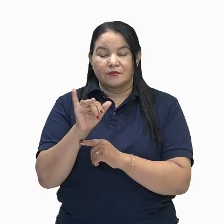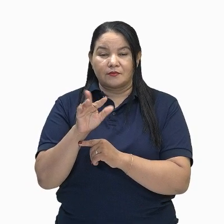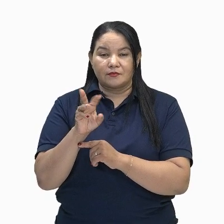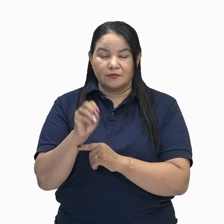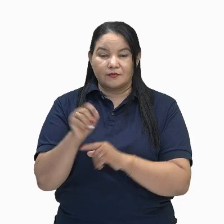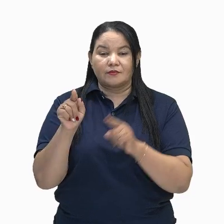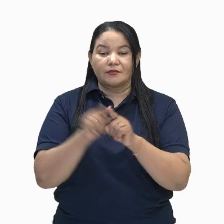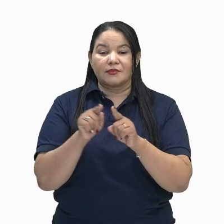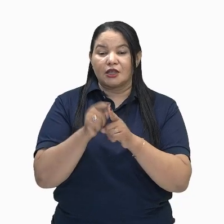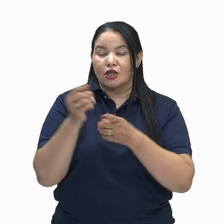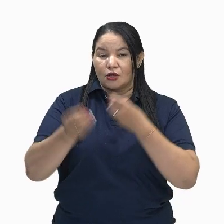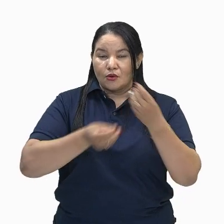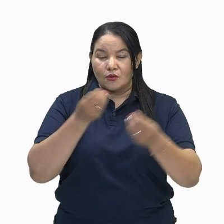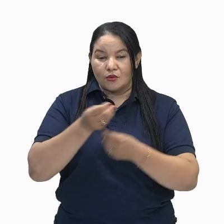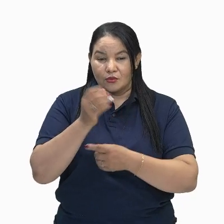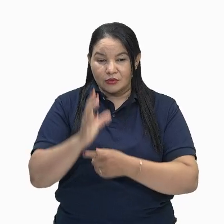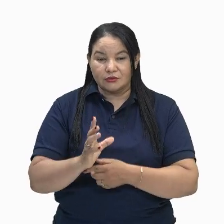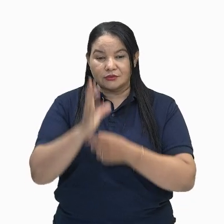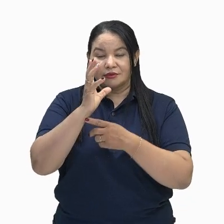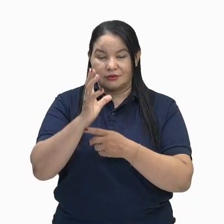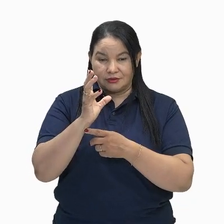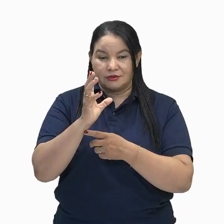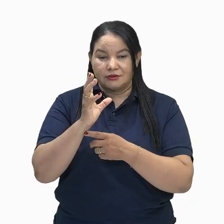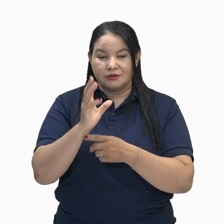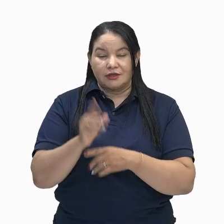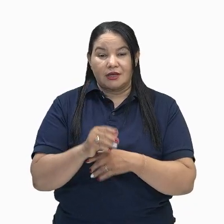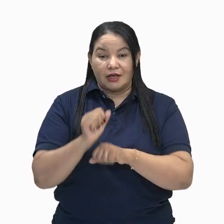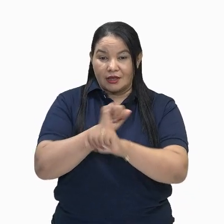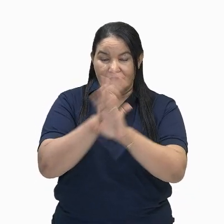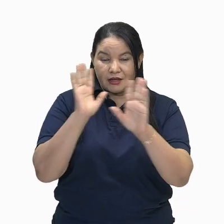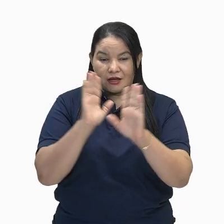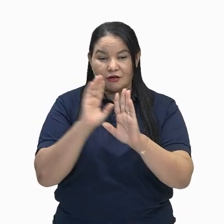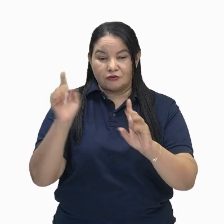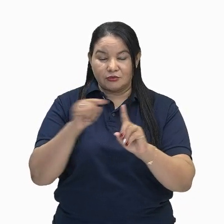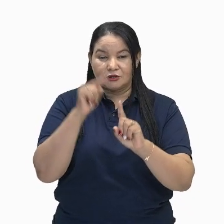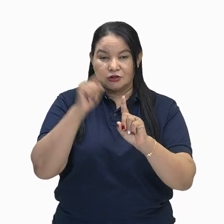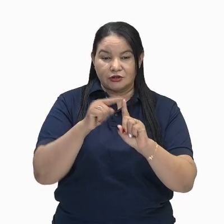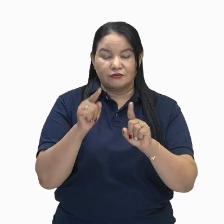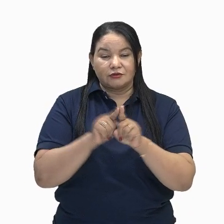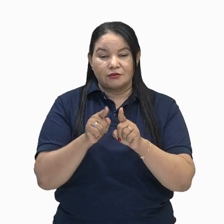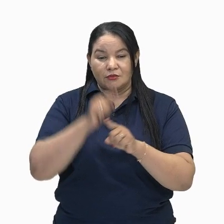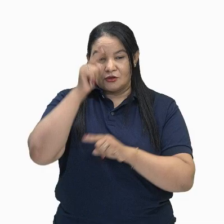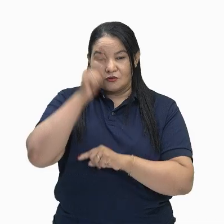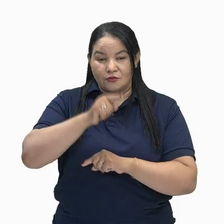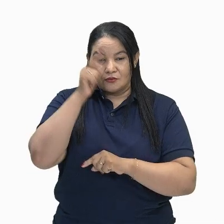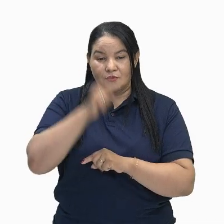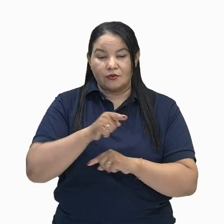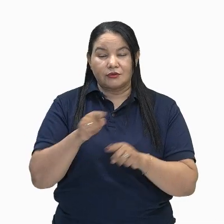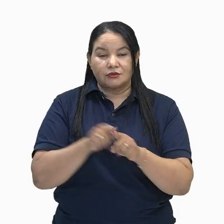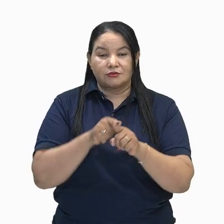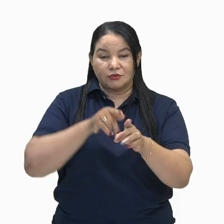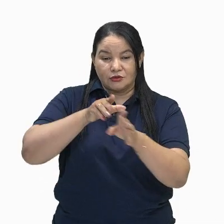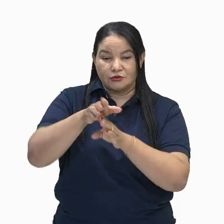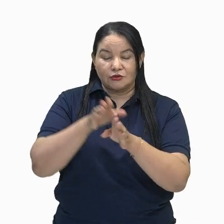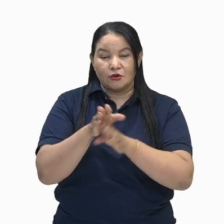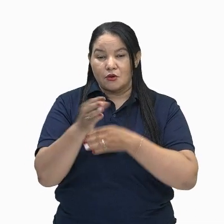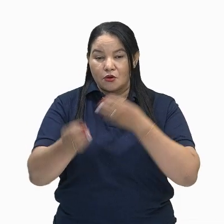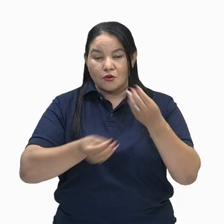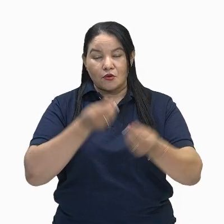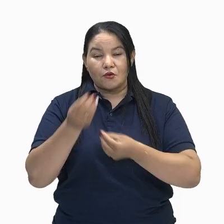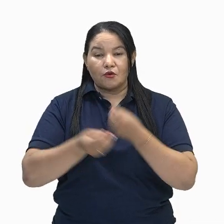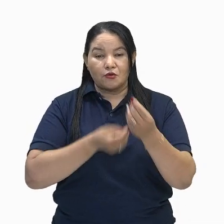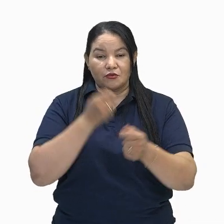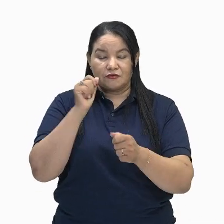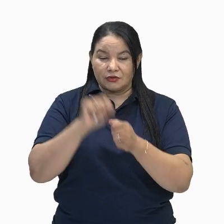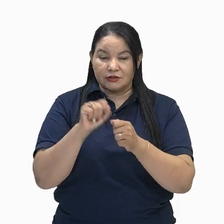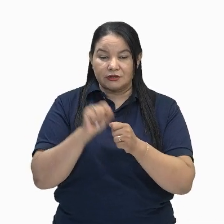como realizar uma ação. Ele é claro, objetivo, ele expressa uma ordem, uma instrução, uma maneira de fazer, não é? E isso